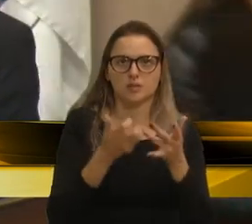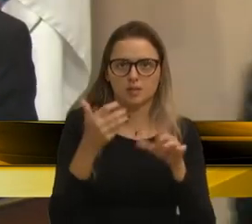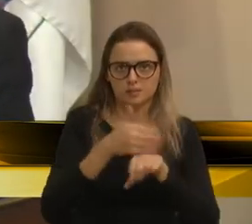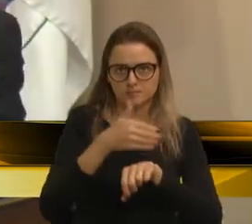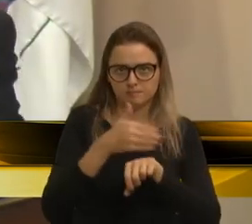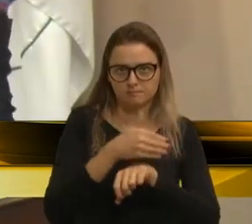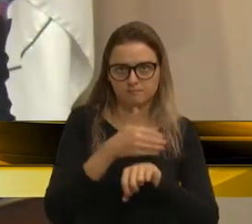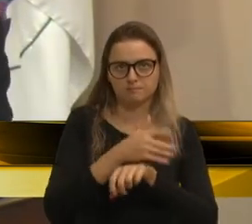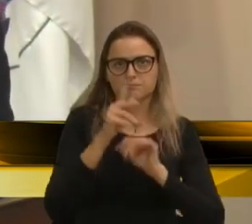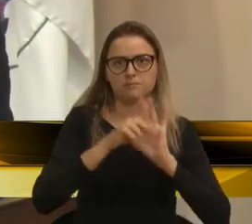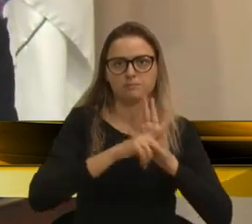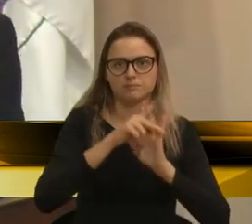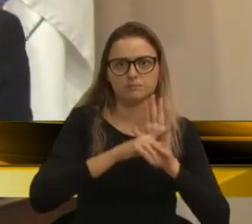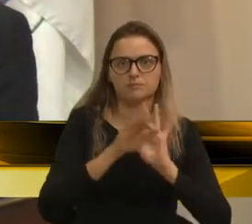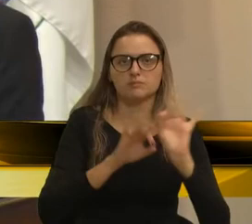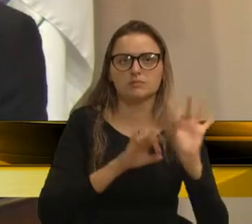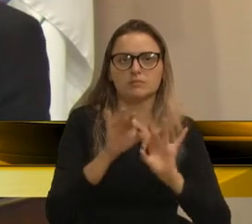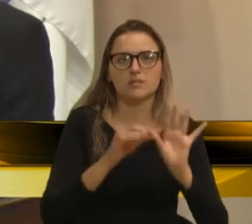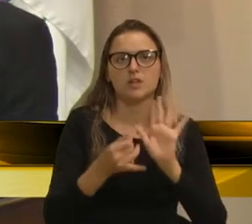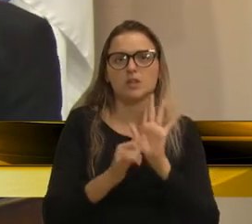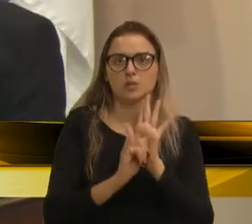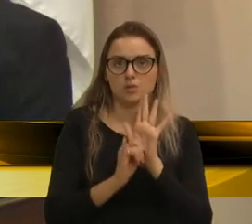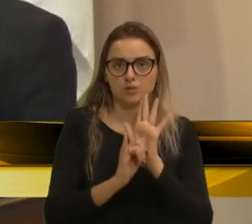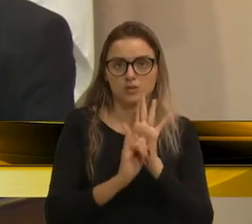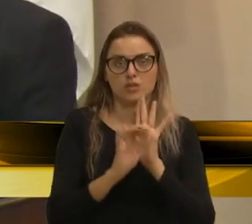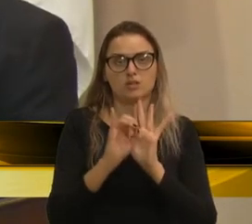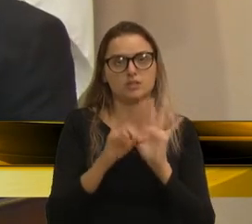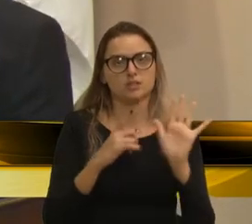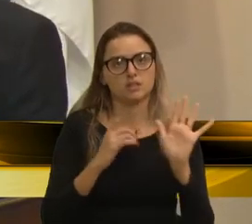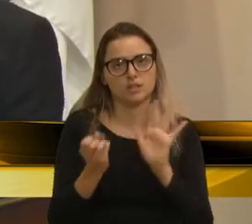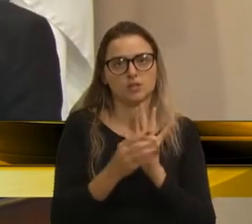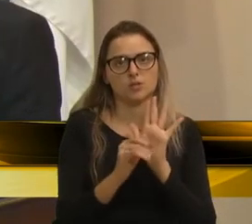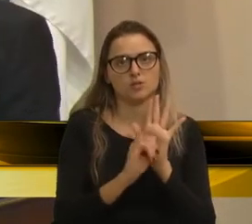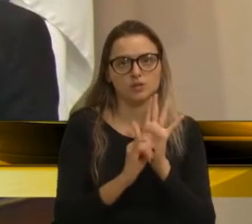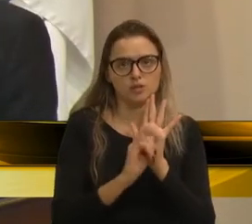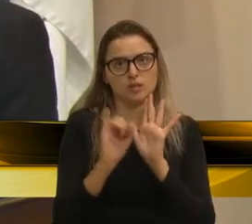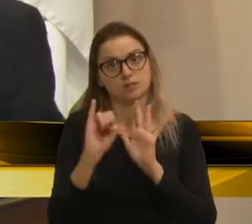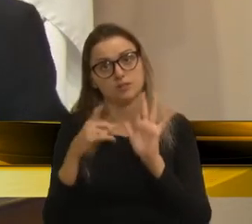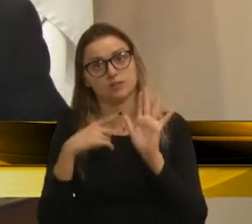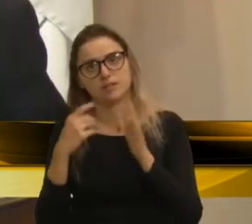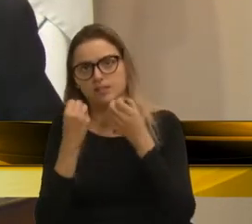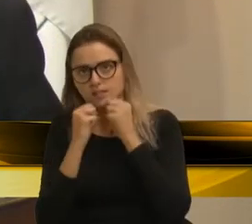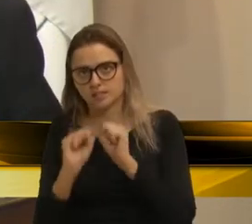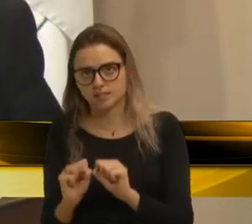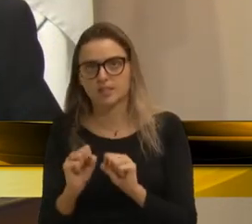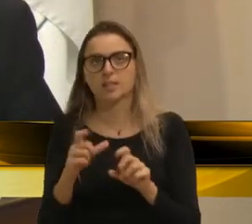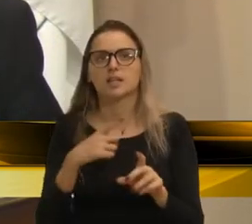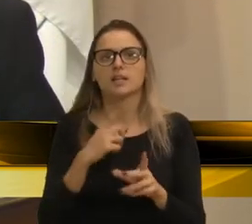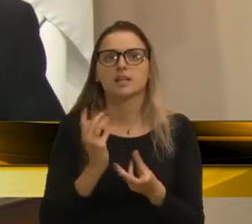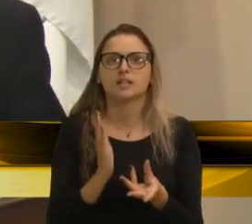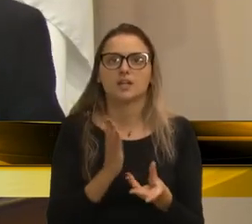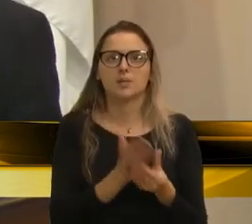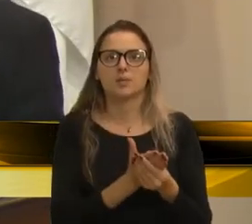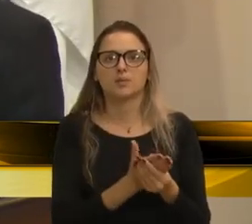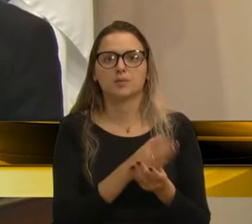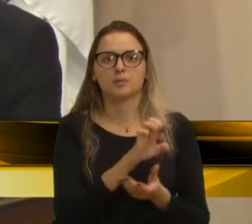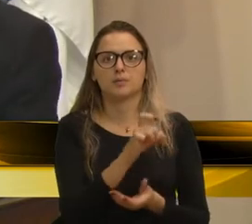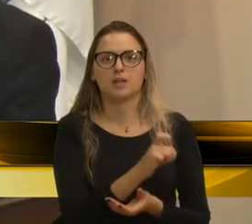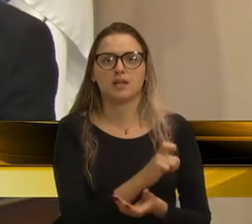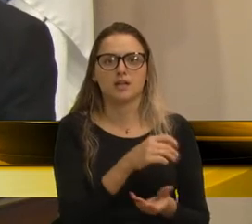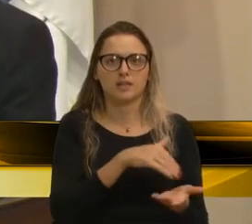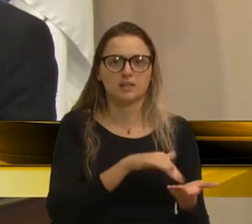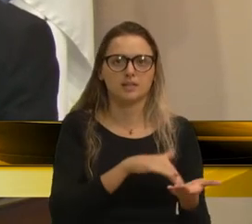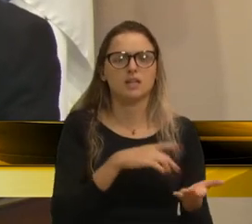né, quer fazer parte do edital, se tiver um novo edital e se tiver secretaria, e que esteja sendo processada pela ex-secretária, porque